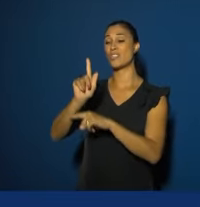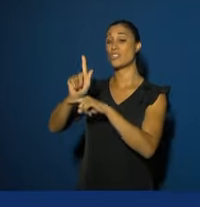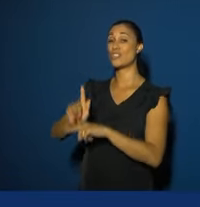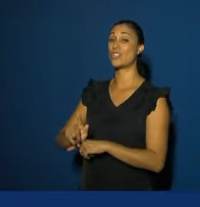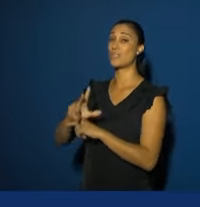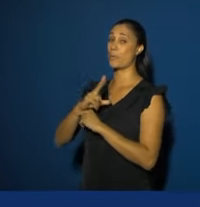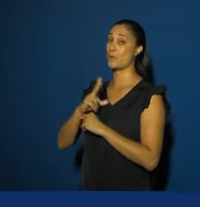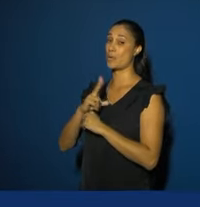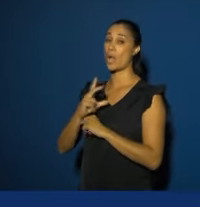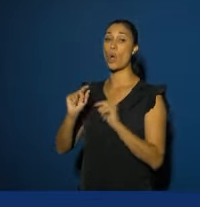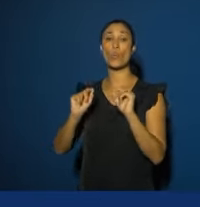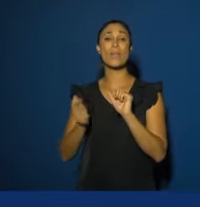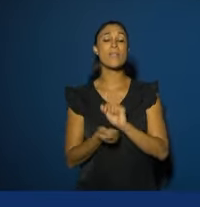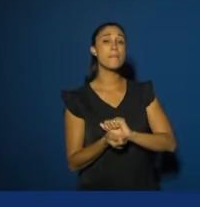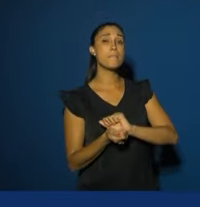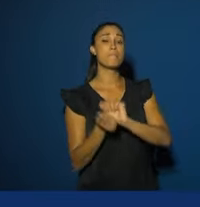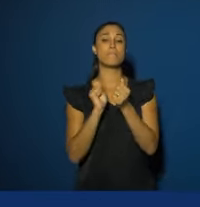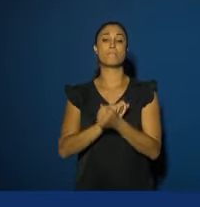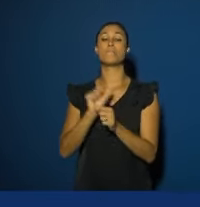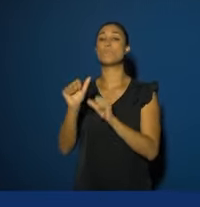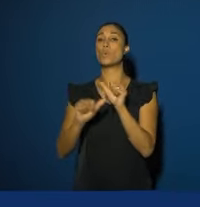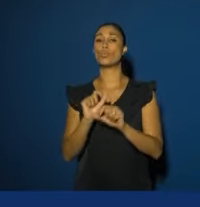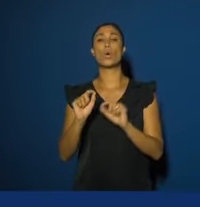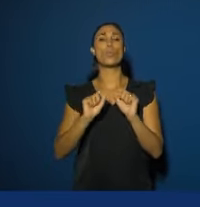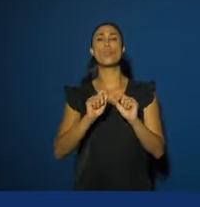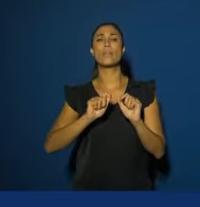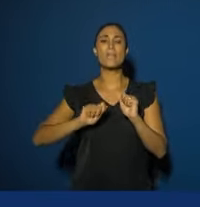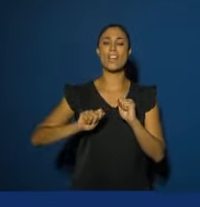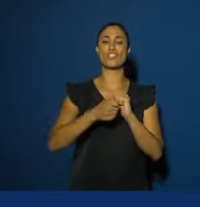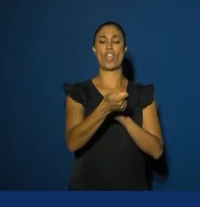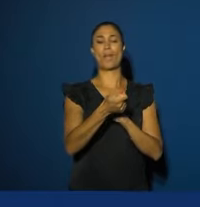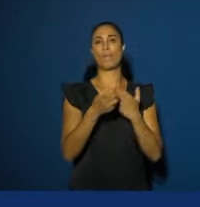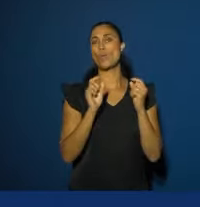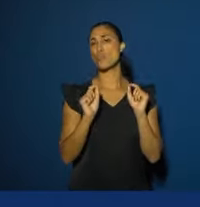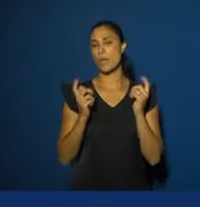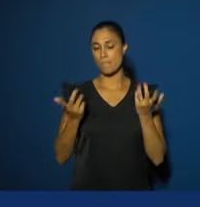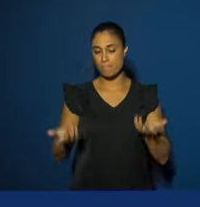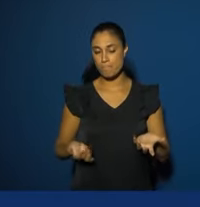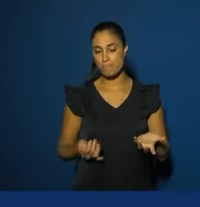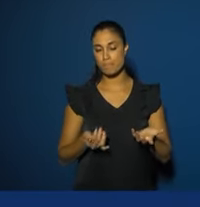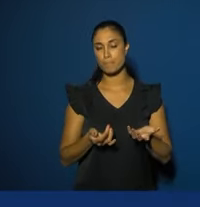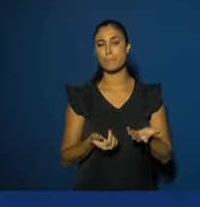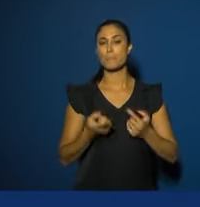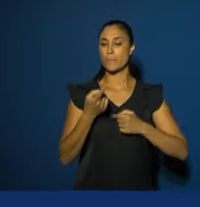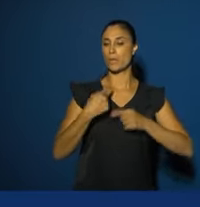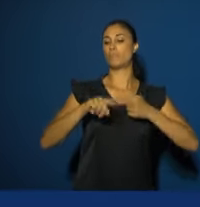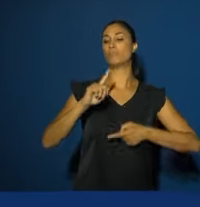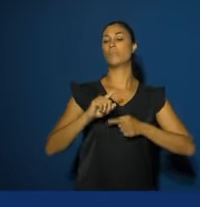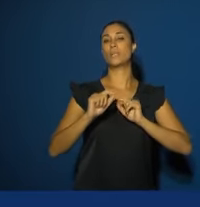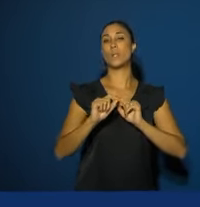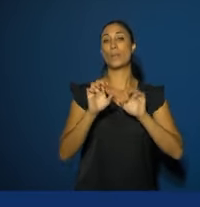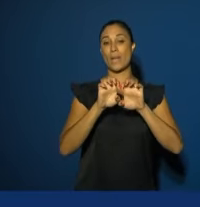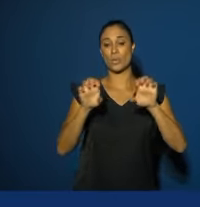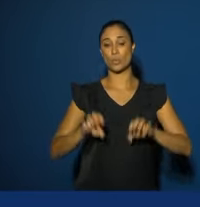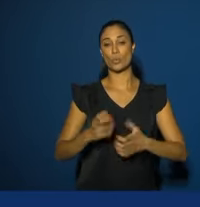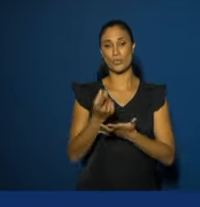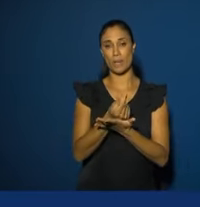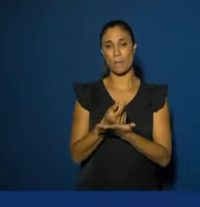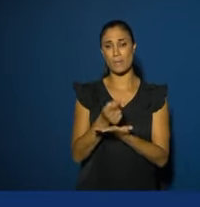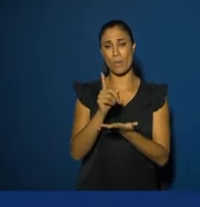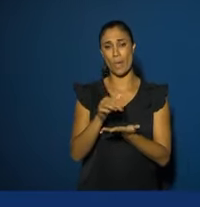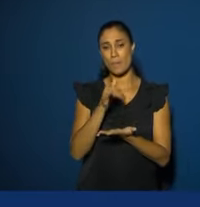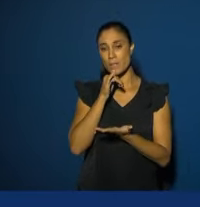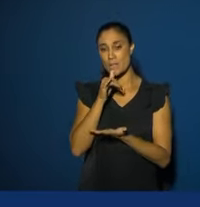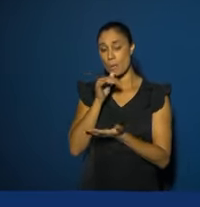privada né quer dizer o que que muda a chave Quais são as grandes alavancas de valor E aí Sem dúvida nenhuma a estrutura de capital é uma delas né quer